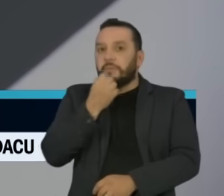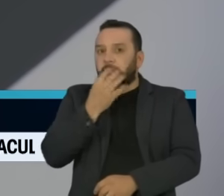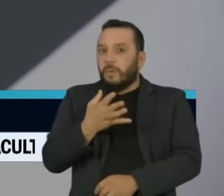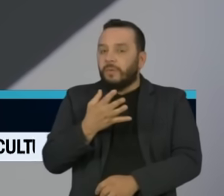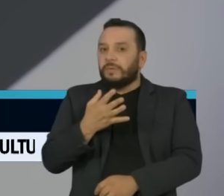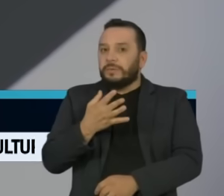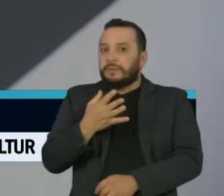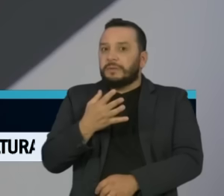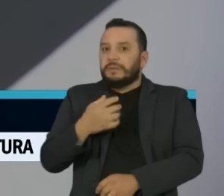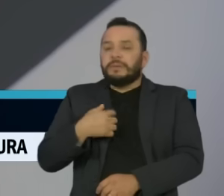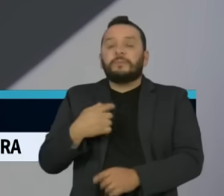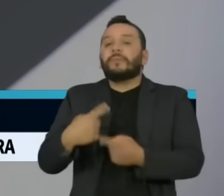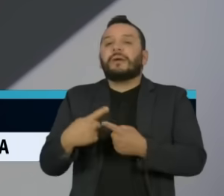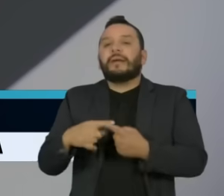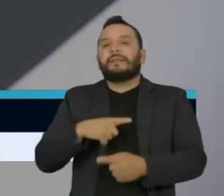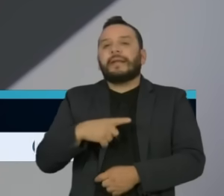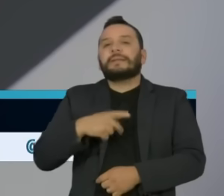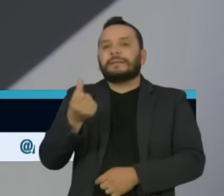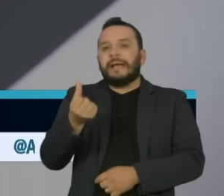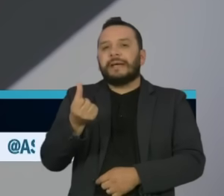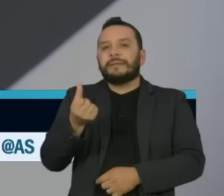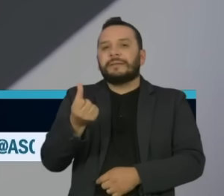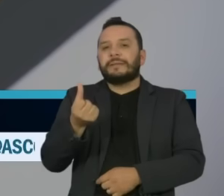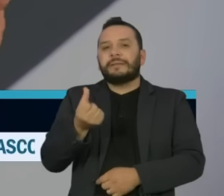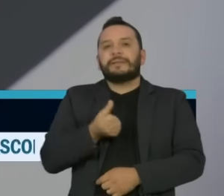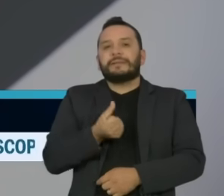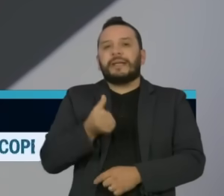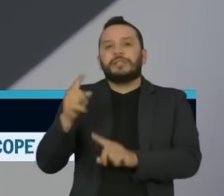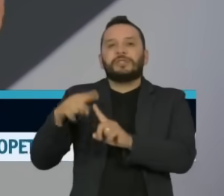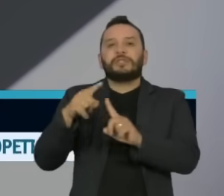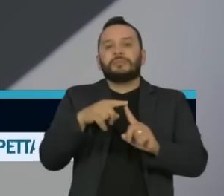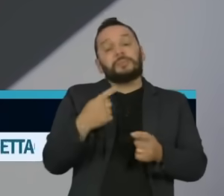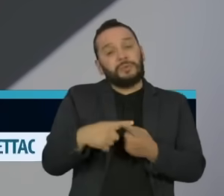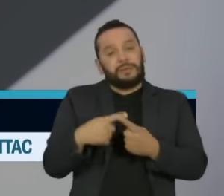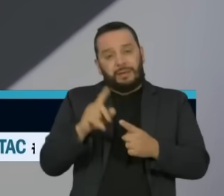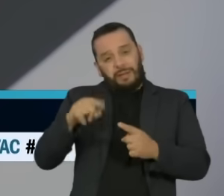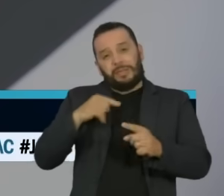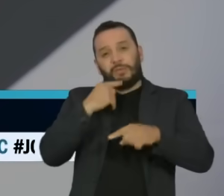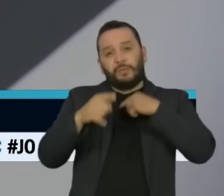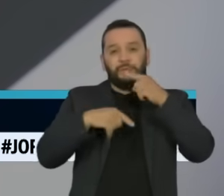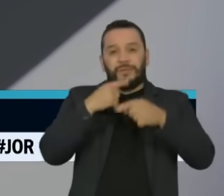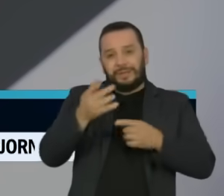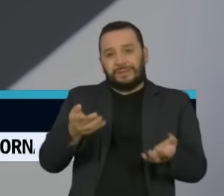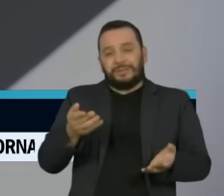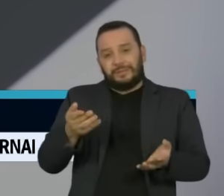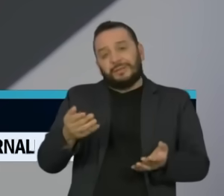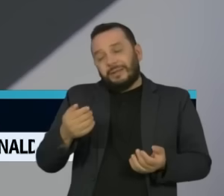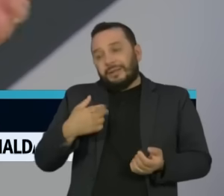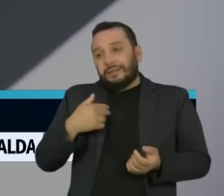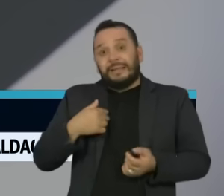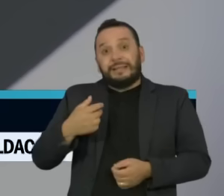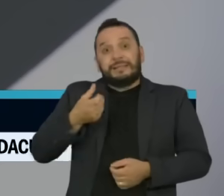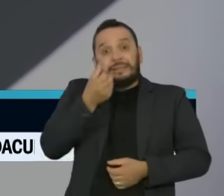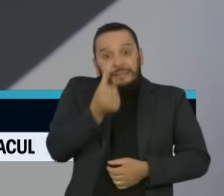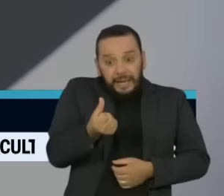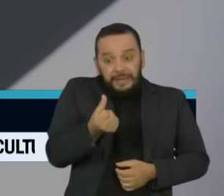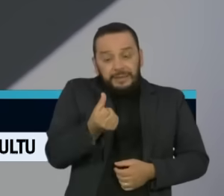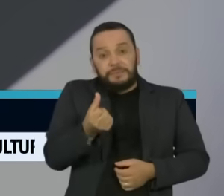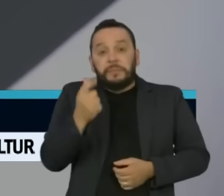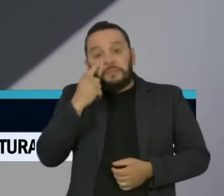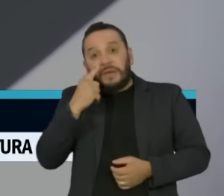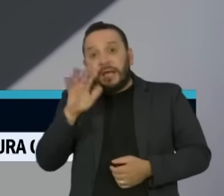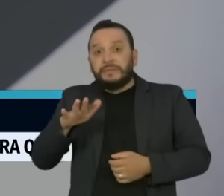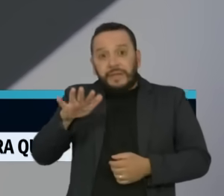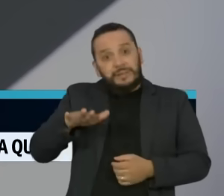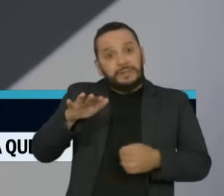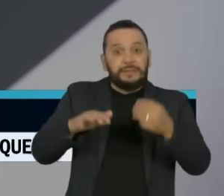6. Existe uma expectativa de que entre as 6, 5 ou 6, algumas sejam melhores do que as